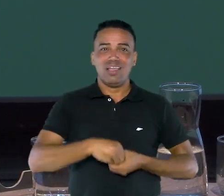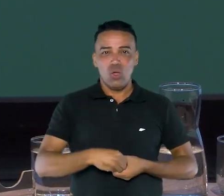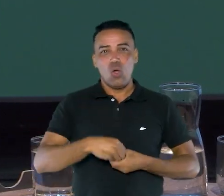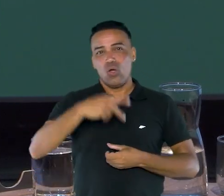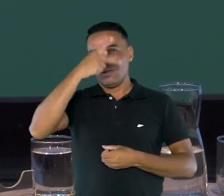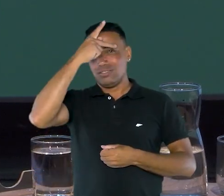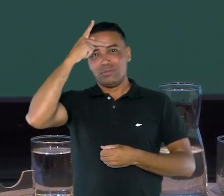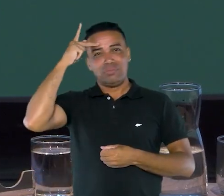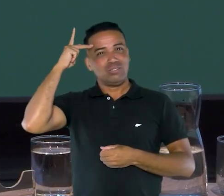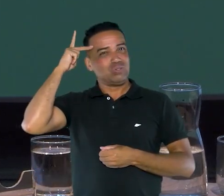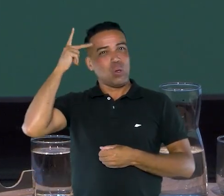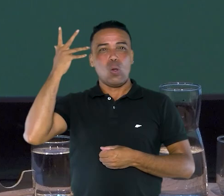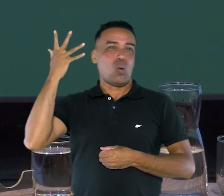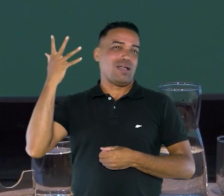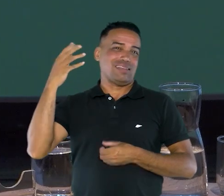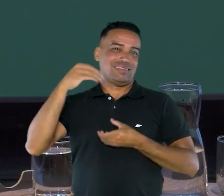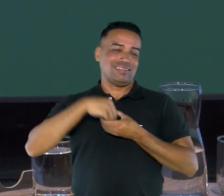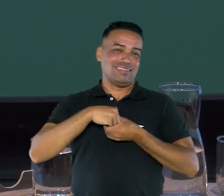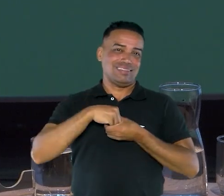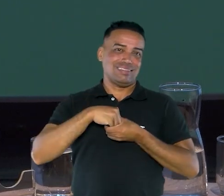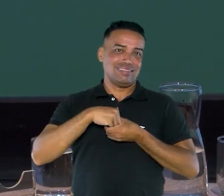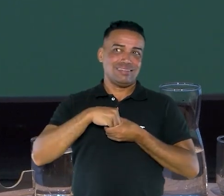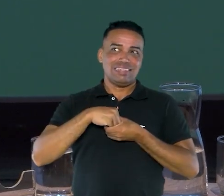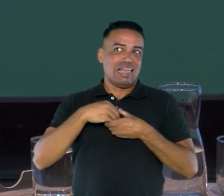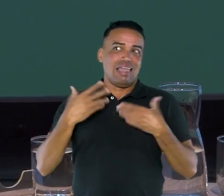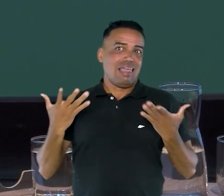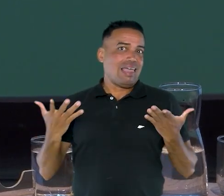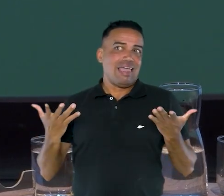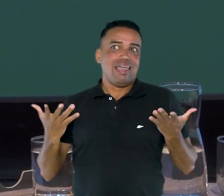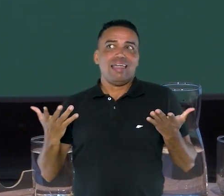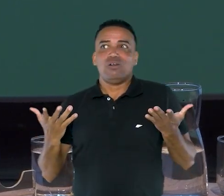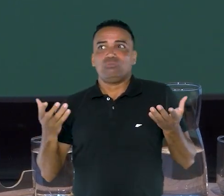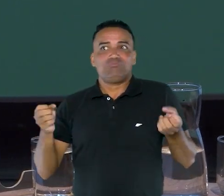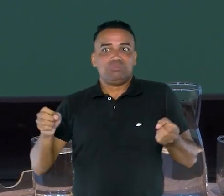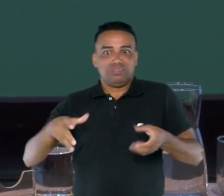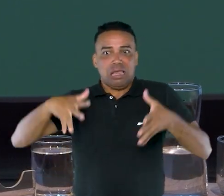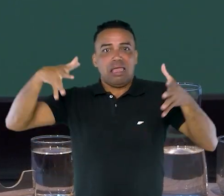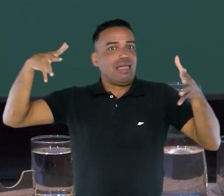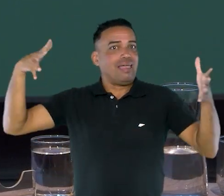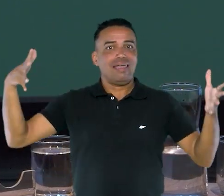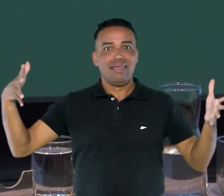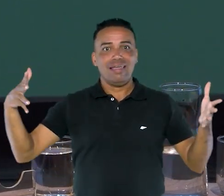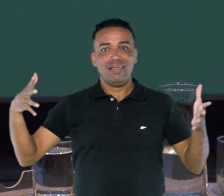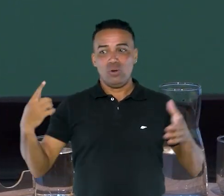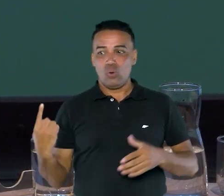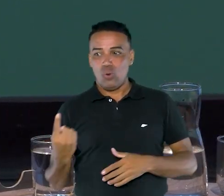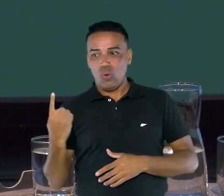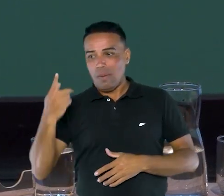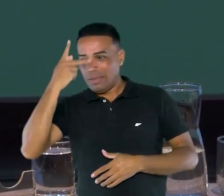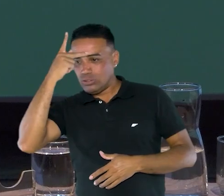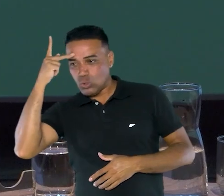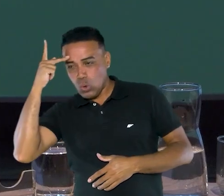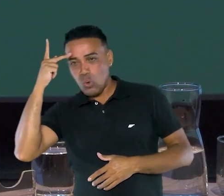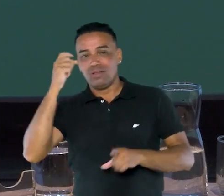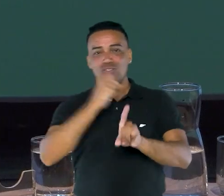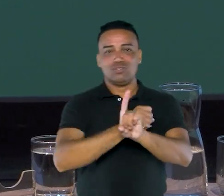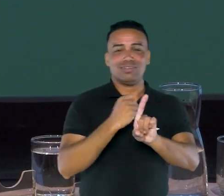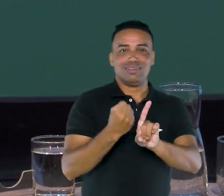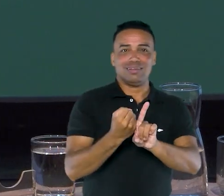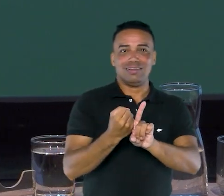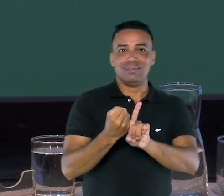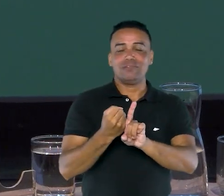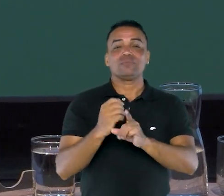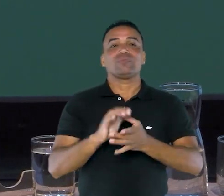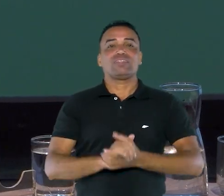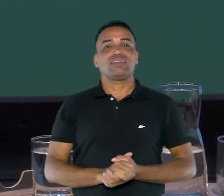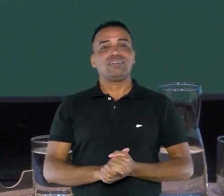de cada self. Isso é um mistério, essa dialética indivíduo-sociedade. Então, tem que